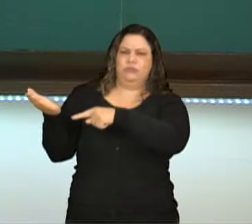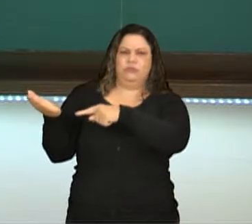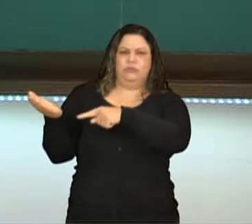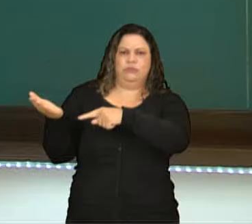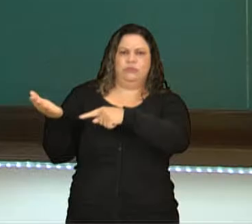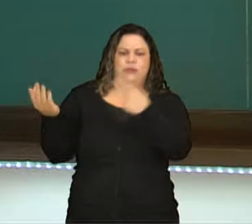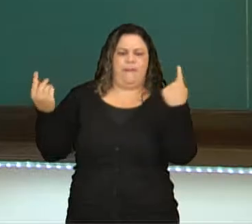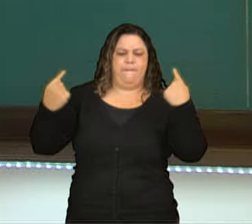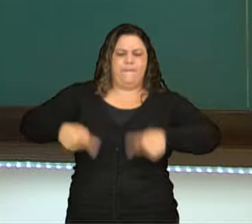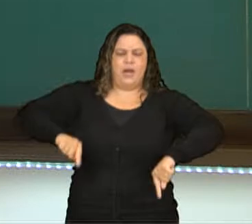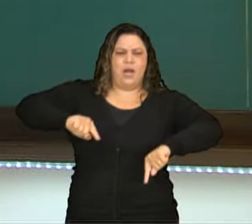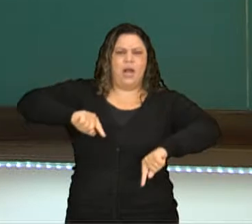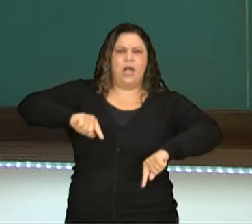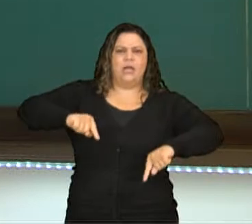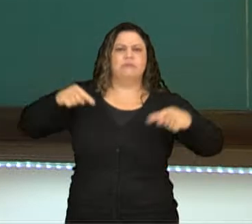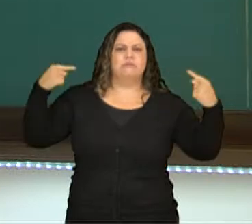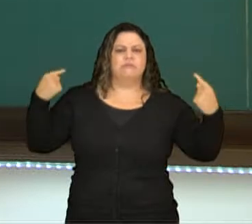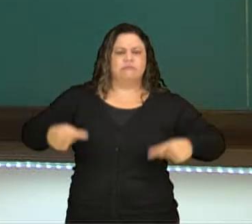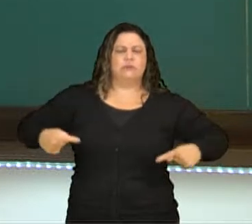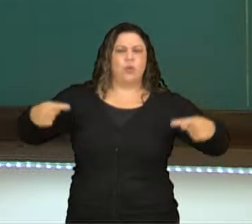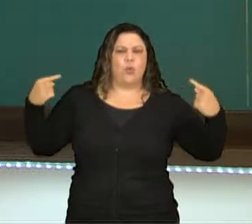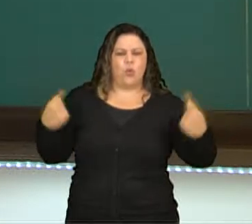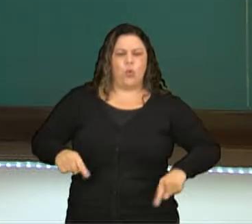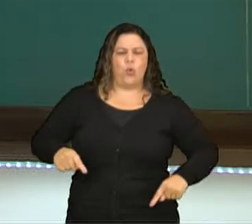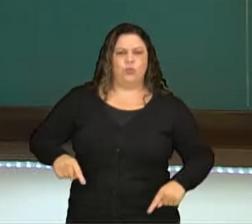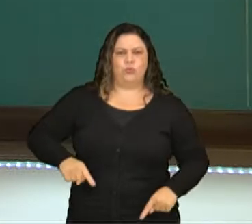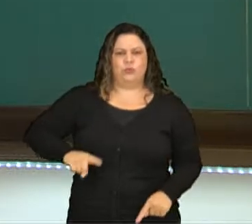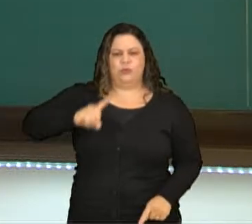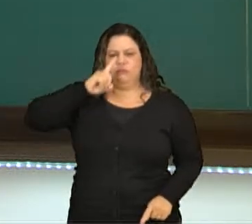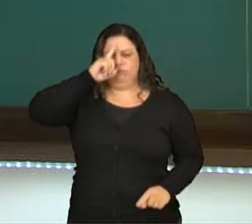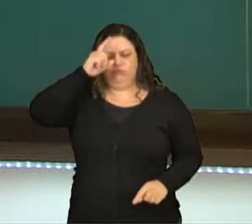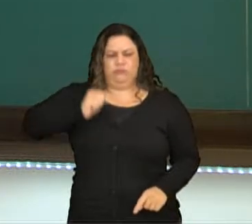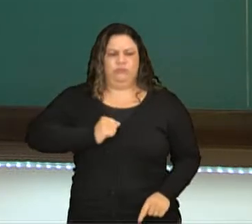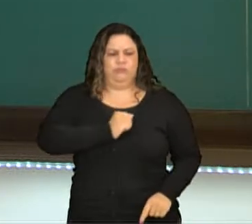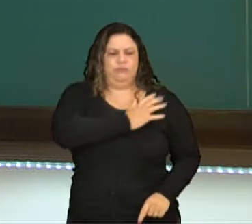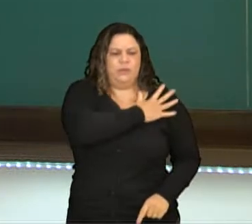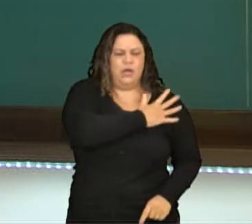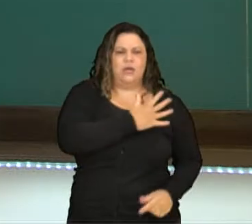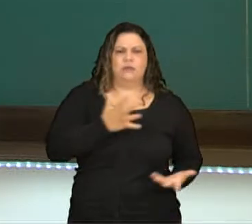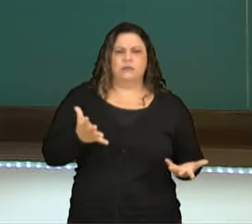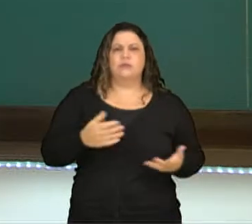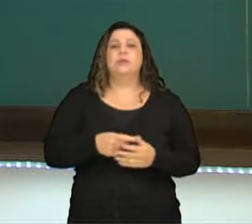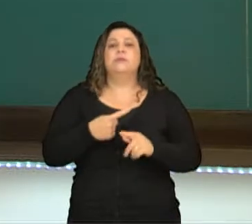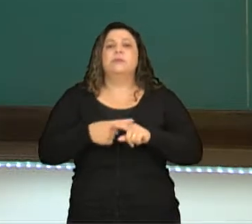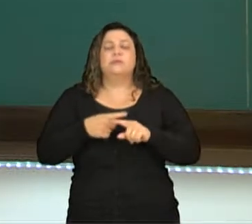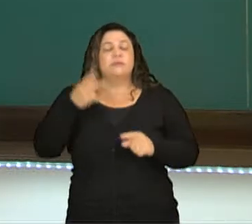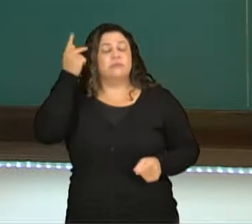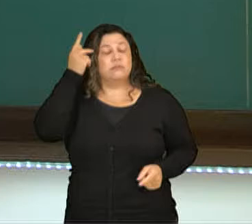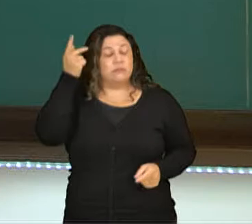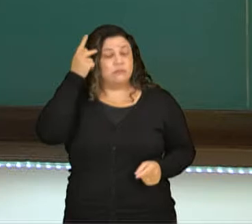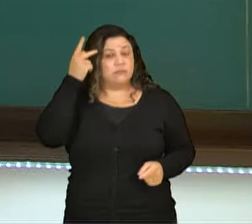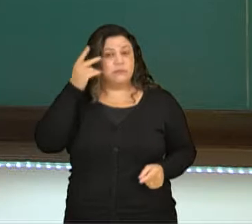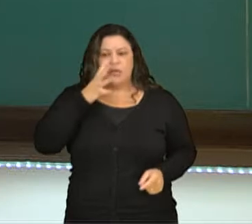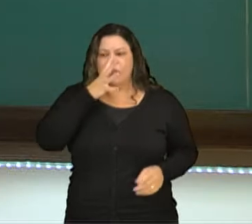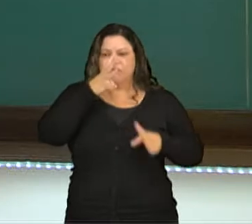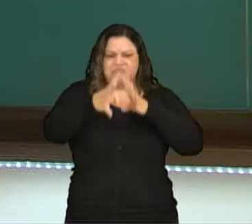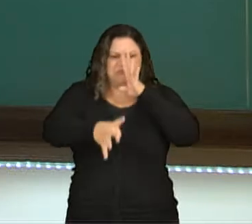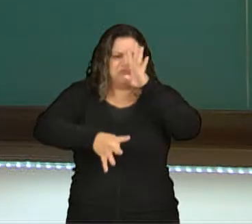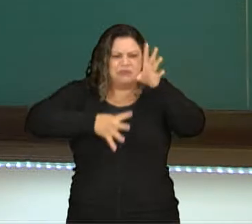Esta imagem faz relação a que os paulistas acusavam Getúlio Vargas, ainda lá no início do governo de Getúlio